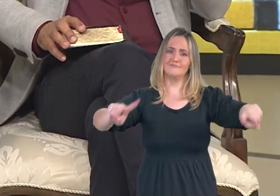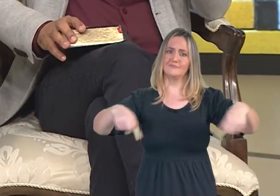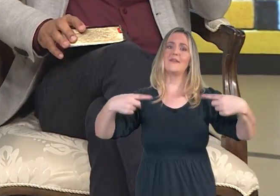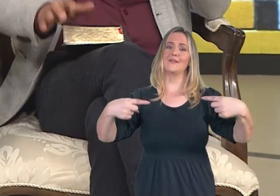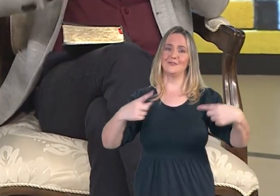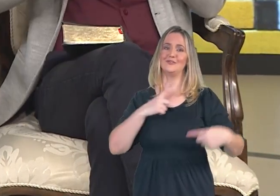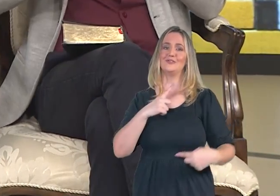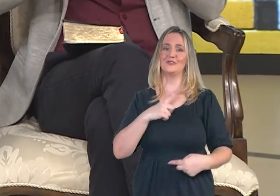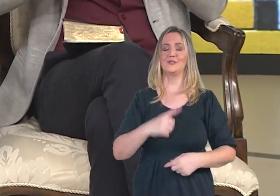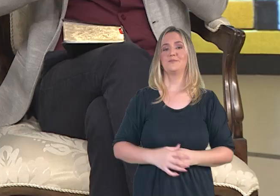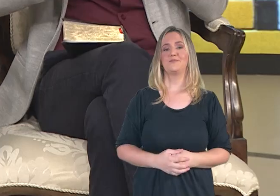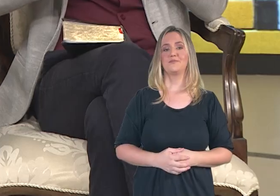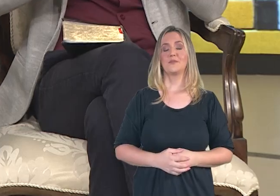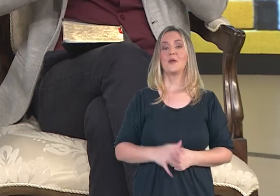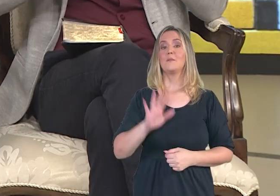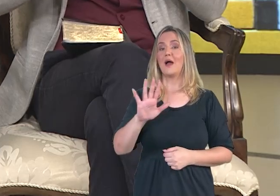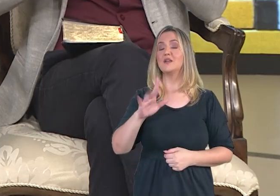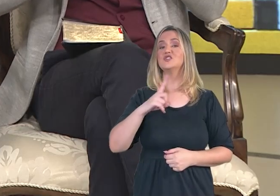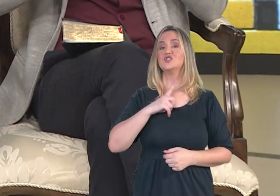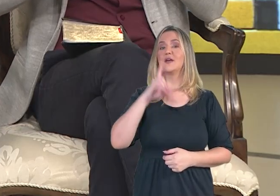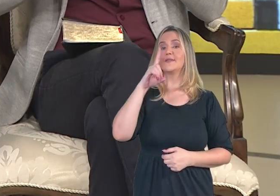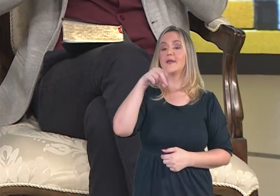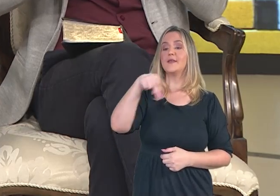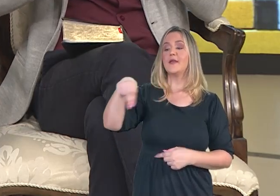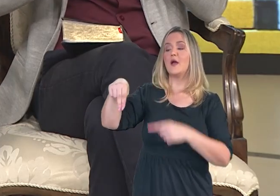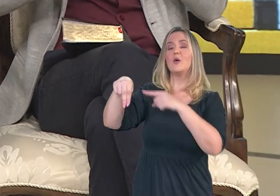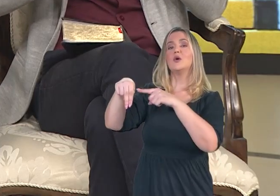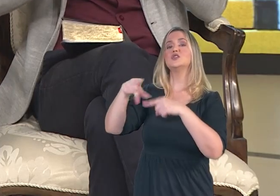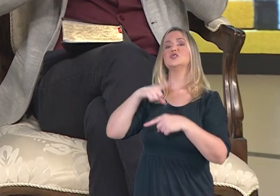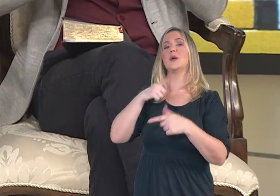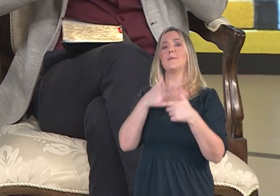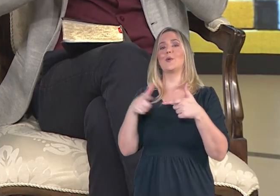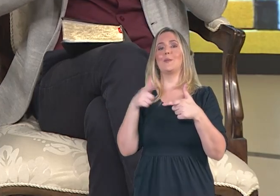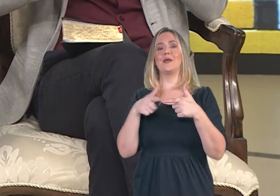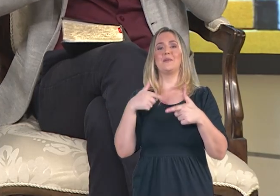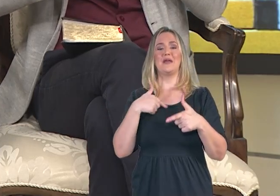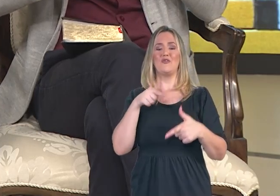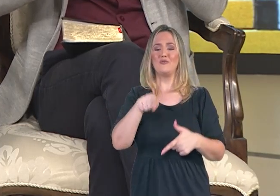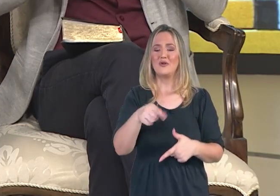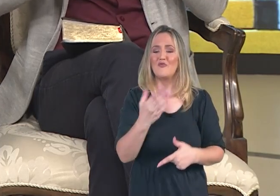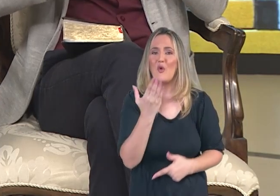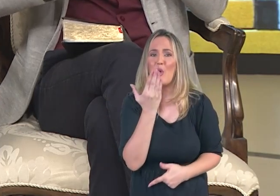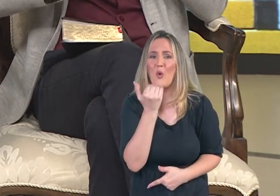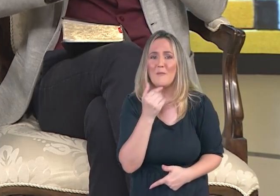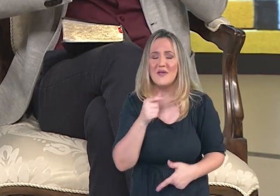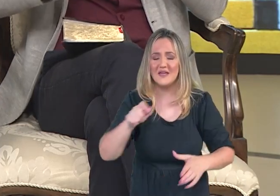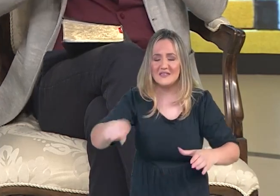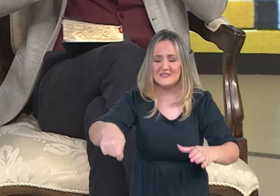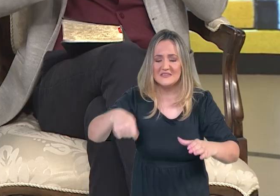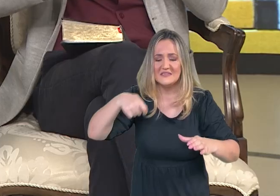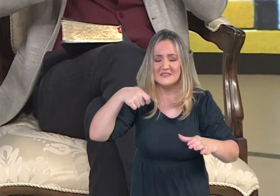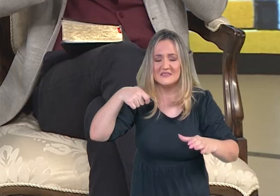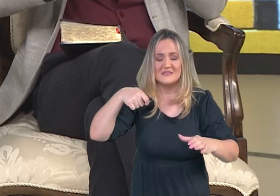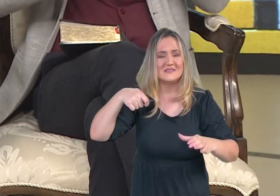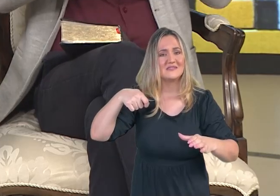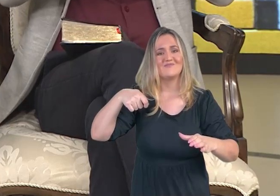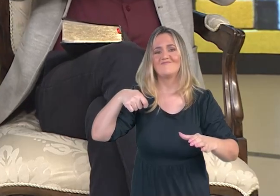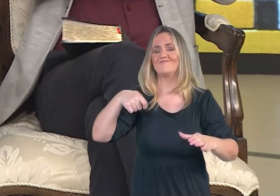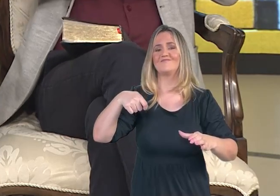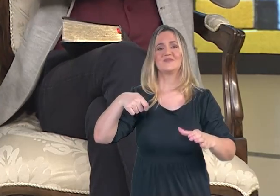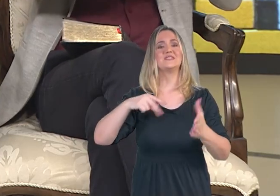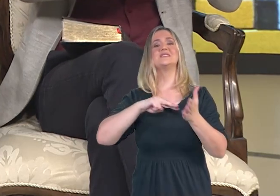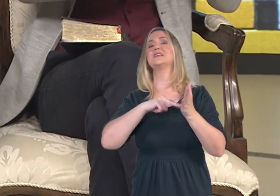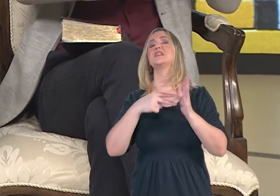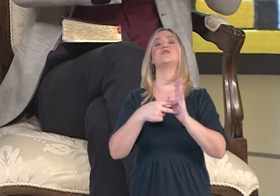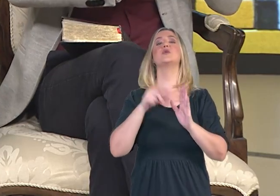problemas adicionais. O primeiro era que aceitar participar daquela refeição, como estava prescrito na cultura da época, seria o mesmo que